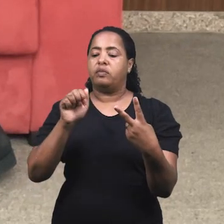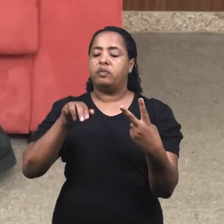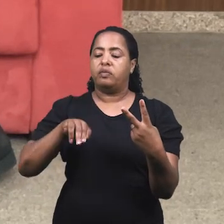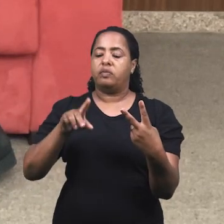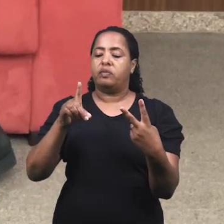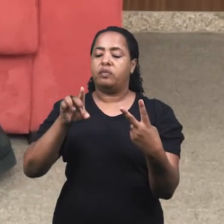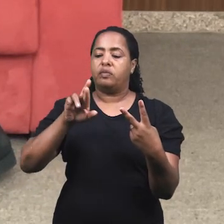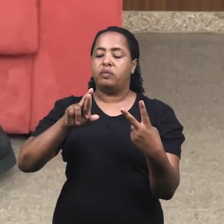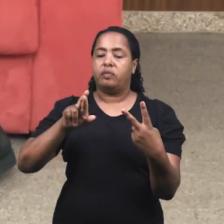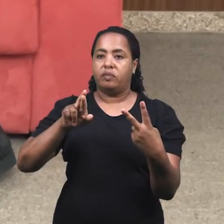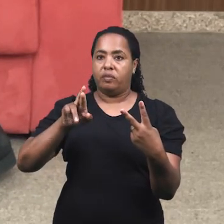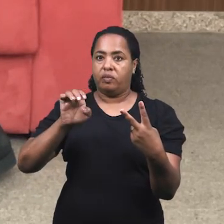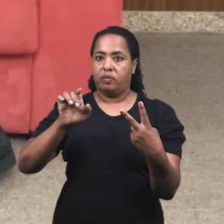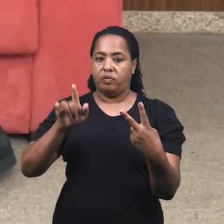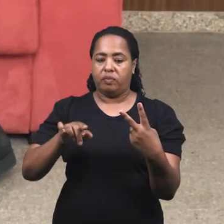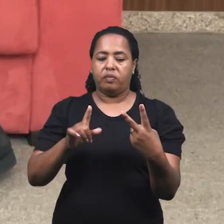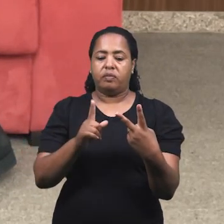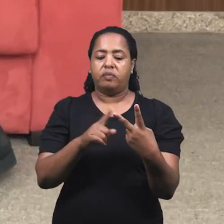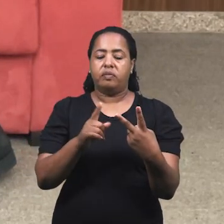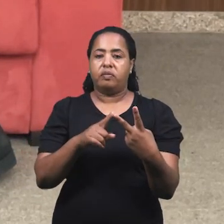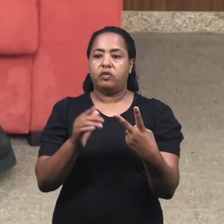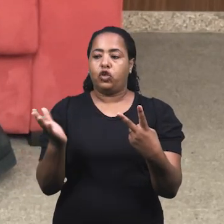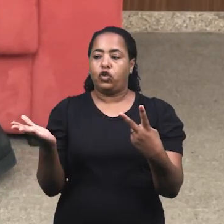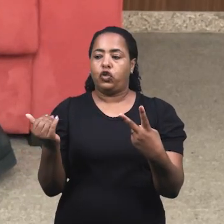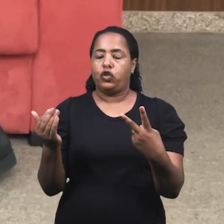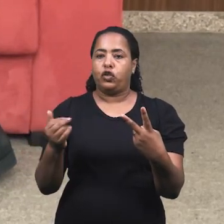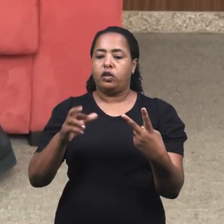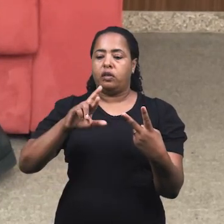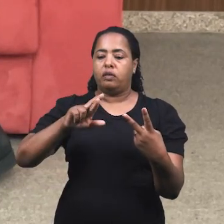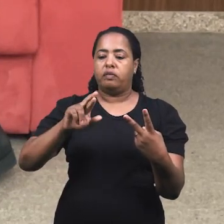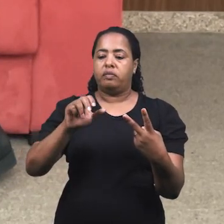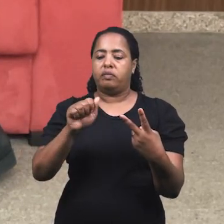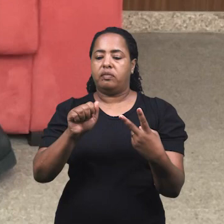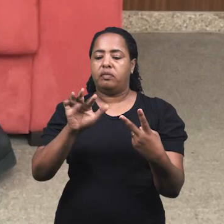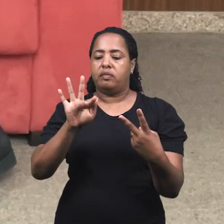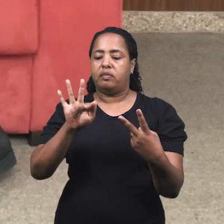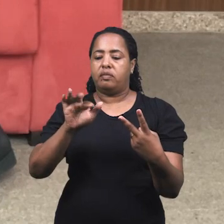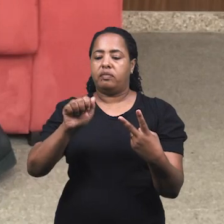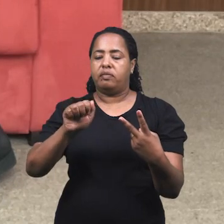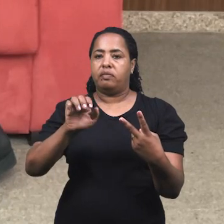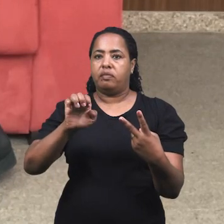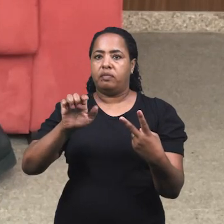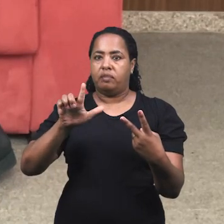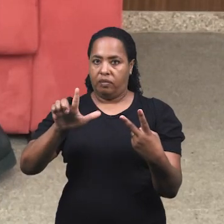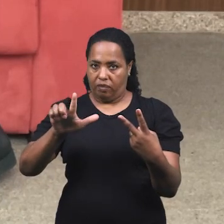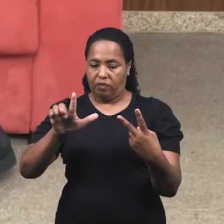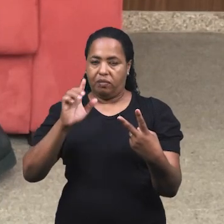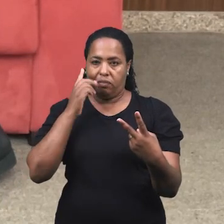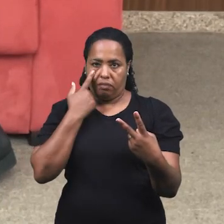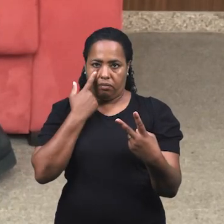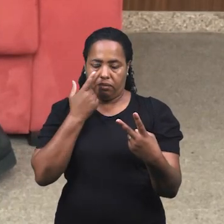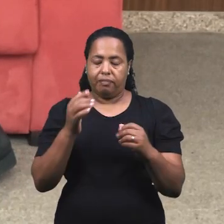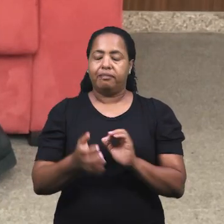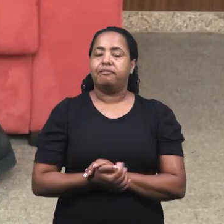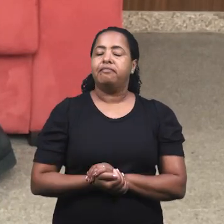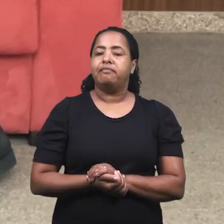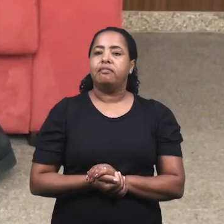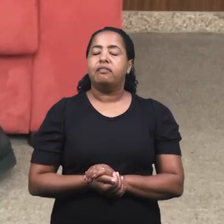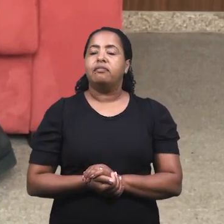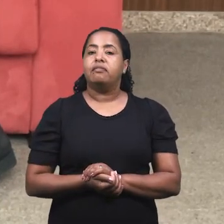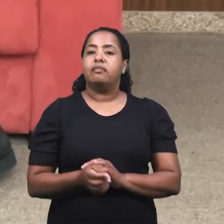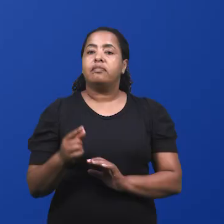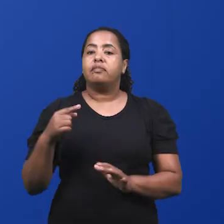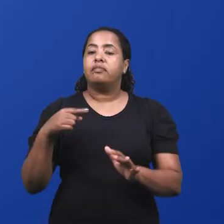André Aparecido, de Frei Inocêncio, Minas Gerais, e do jovem Rafael Peçanha, de Teresópolis. Vamos